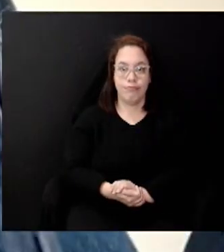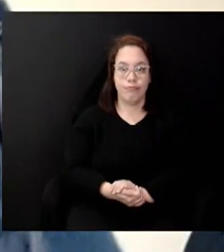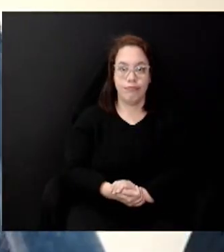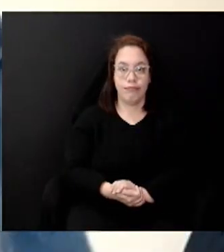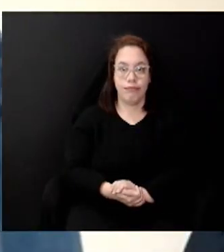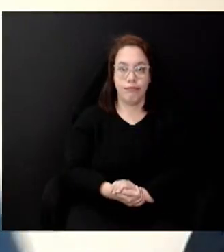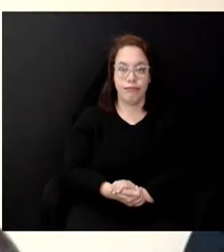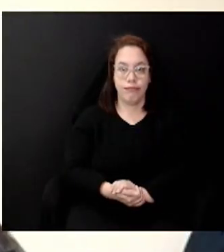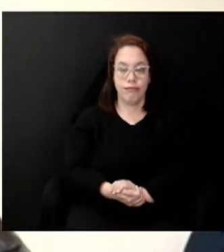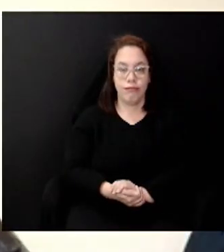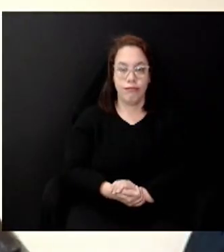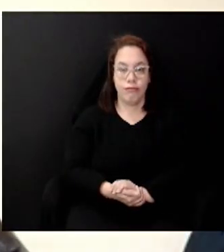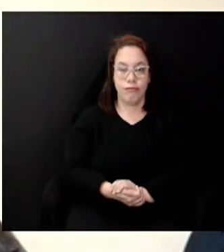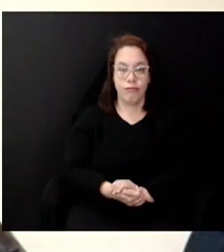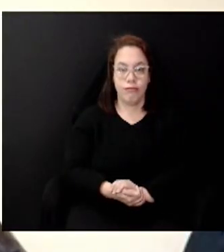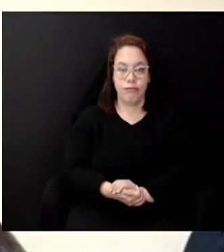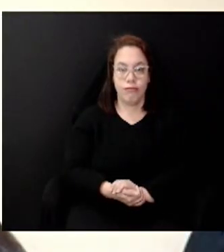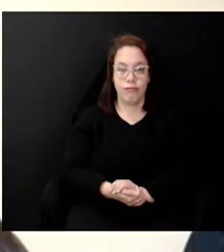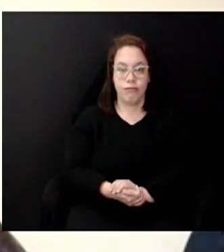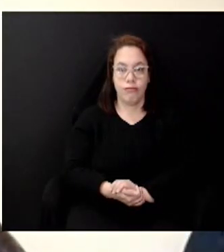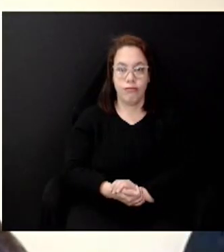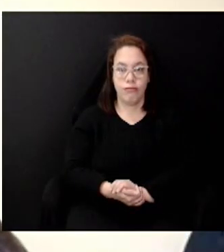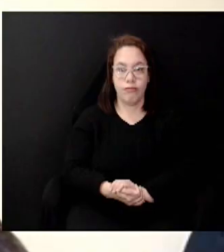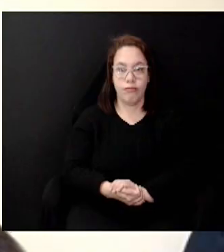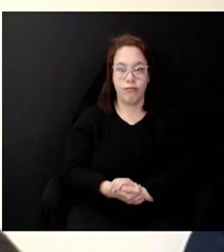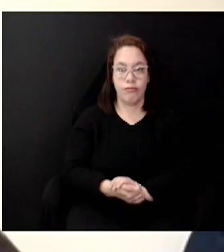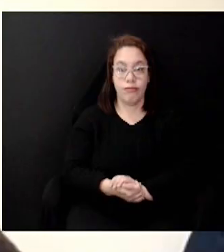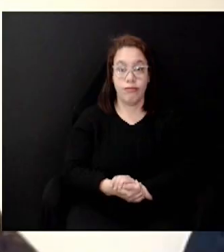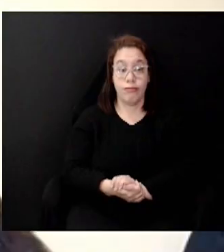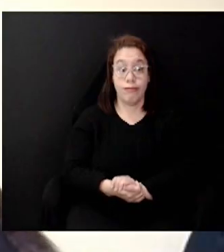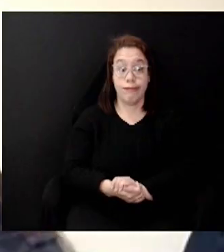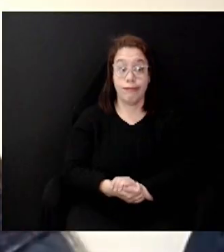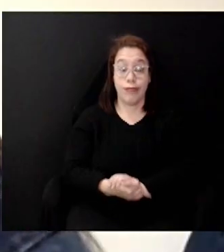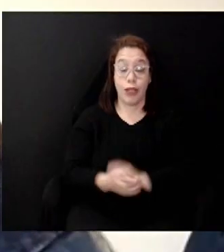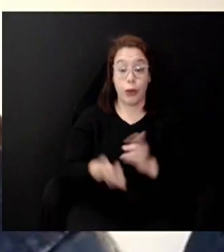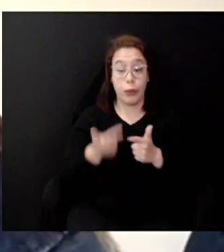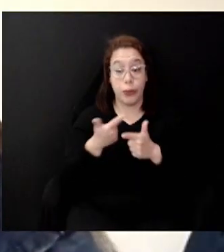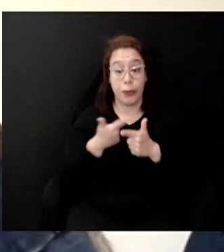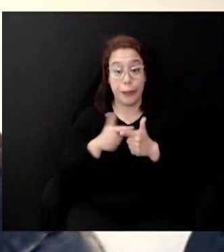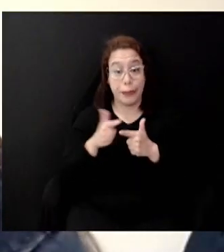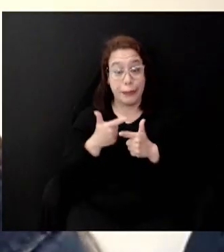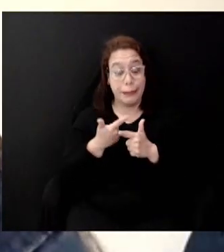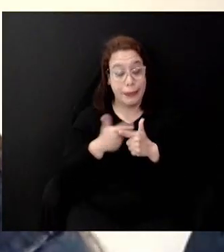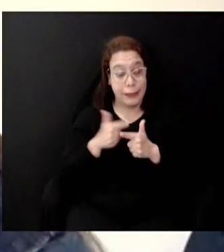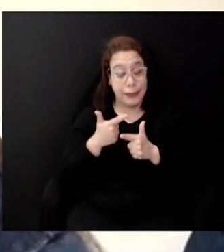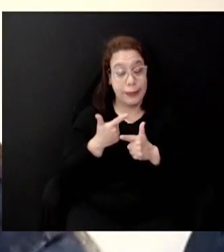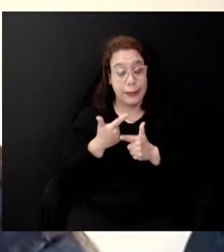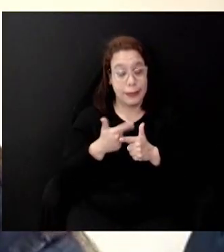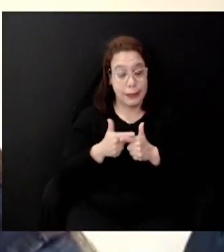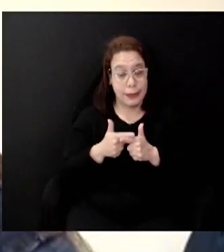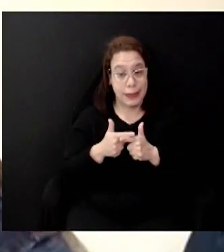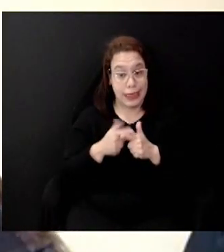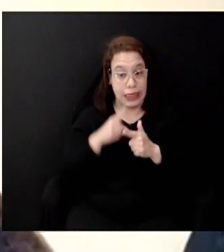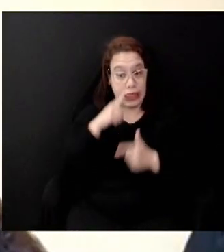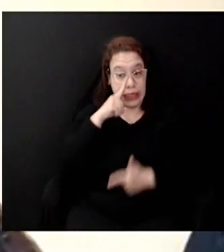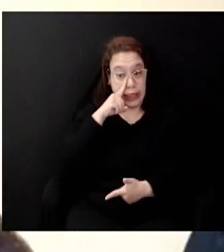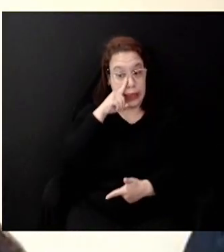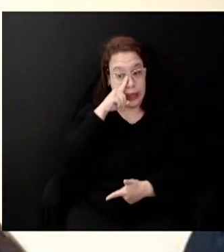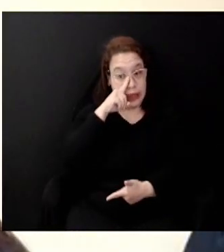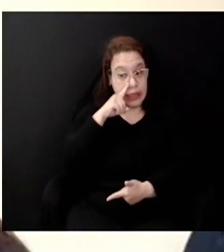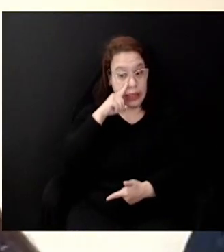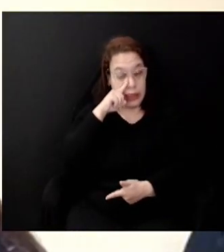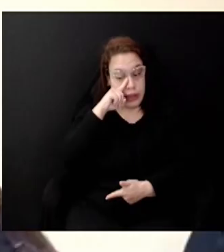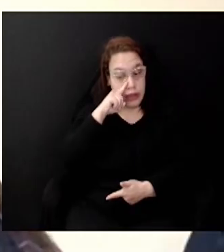do produto dos neurotransmissores, né? Então, é uma luta meio perigosa quando a gente se